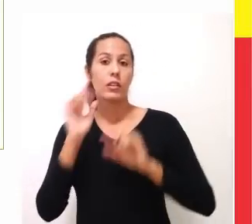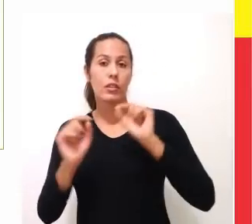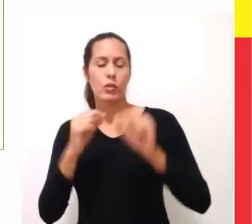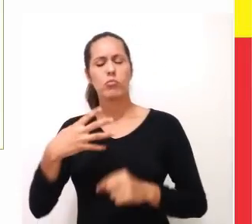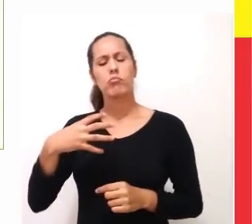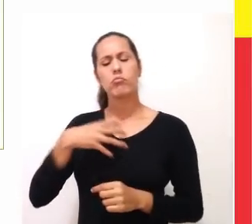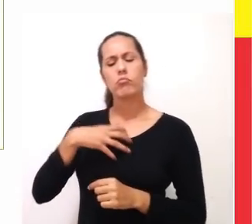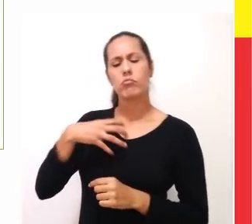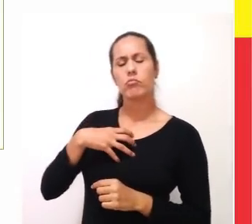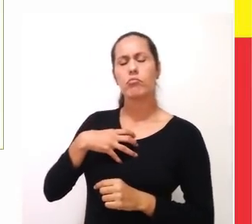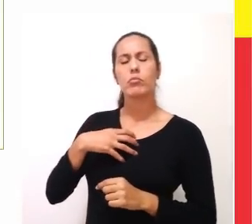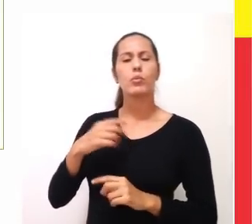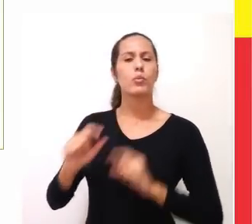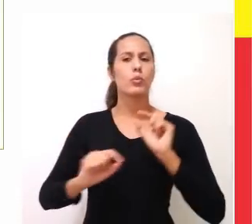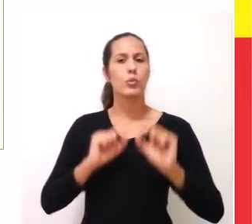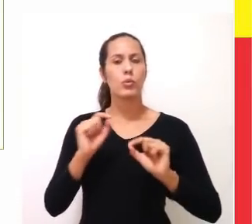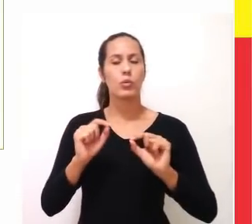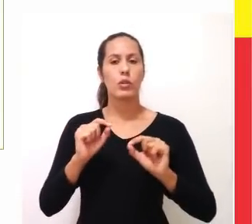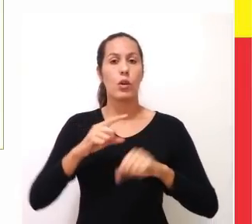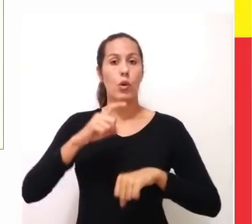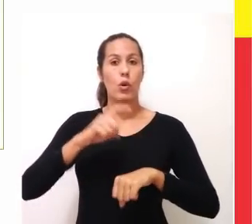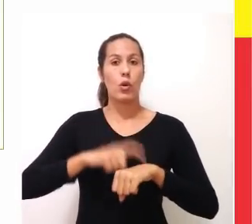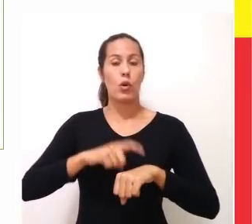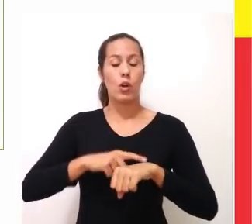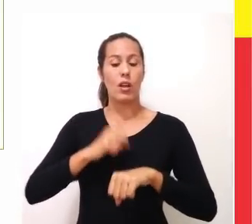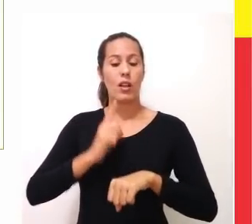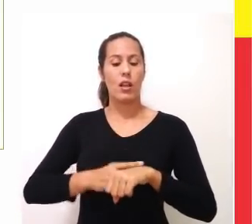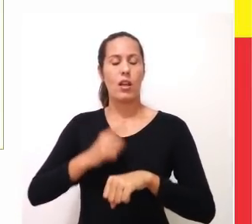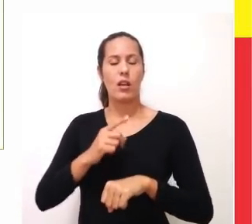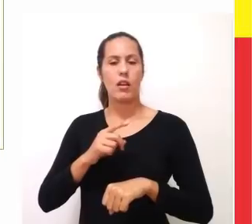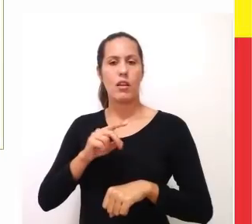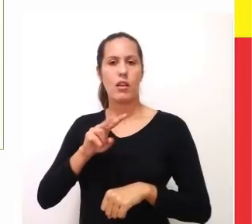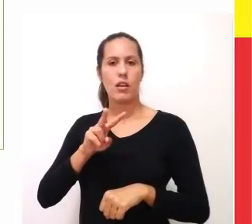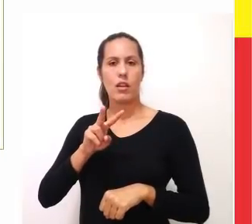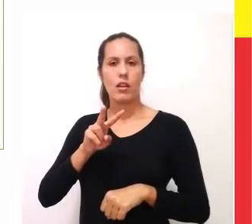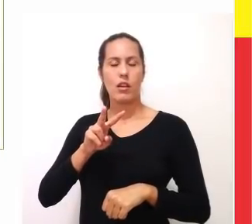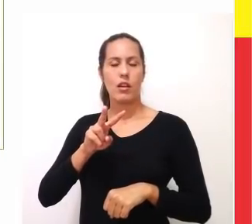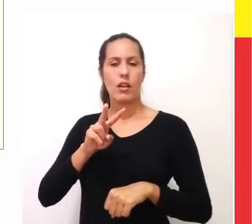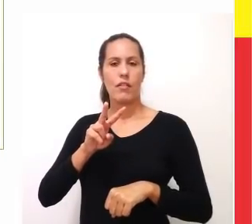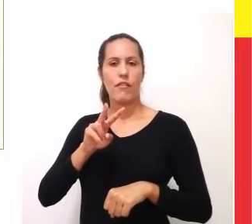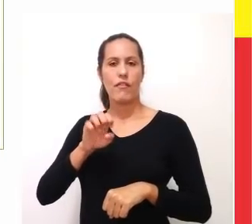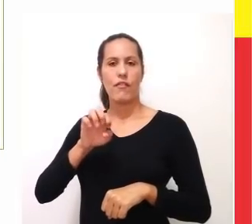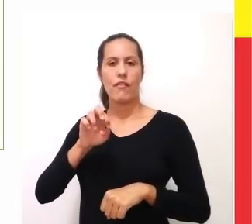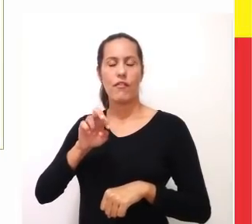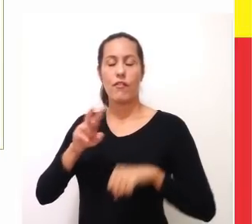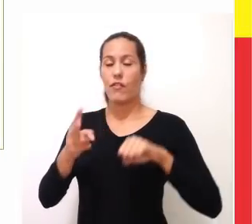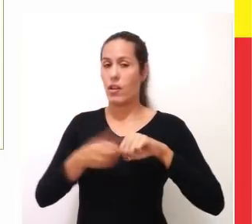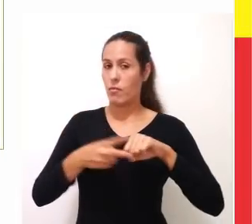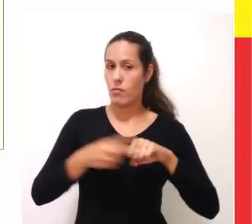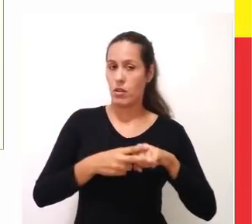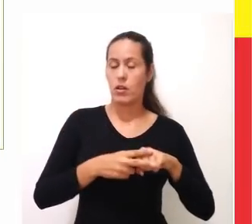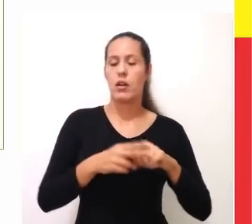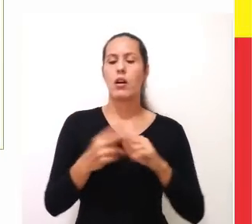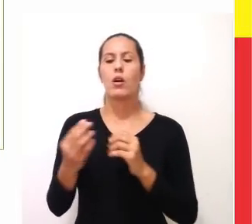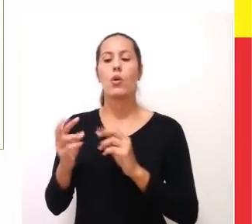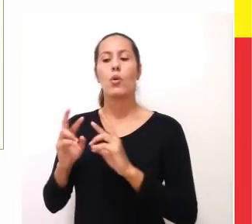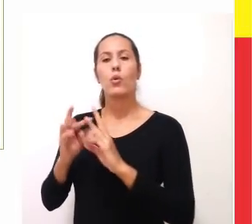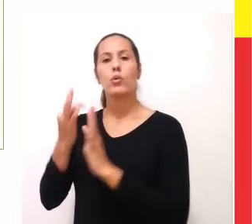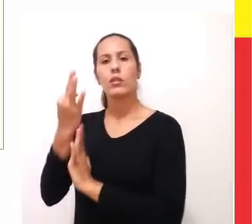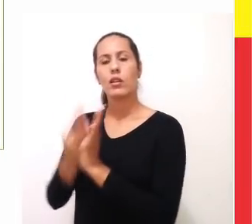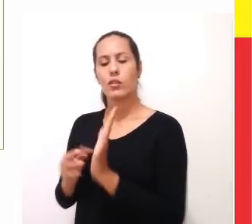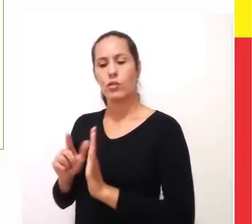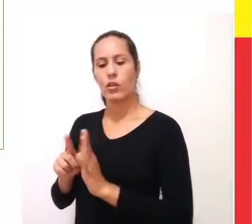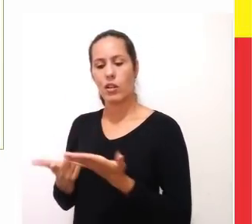entender semanticamente o sentido, como o tempo verbal é expresso em textos jornalísticos, notícias